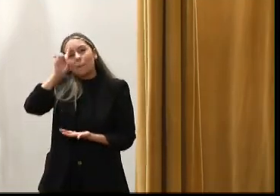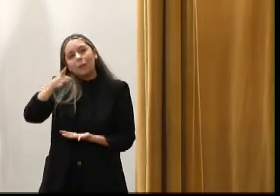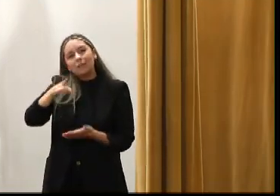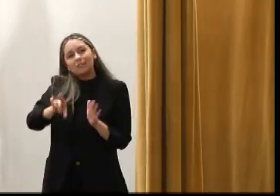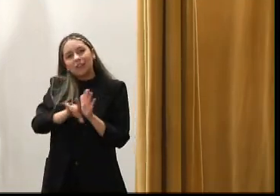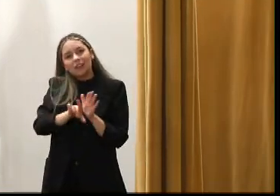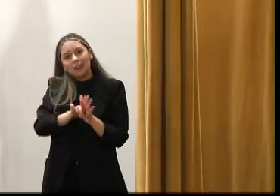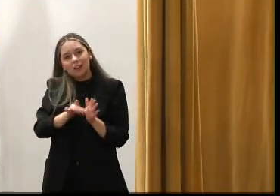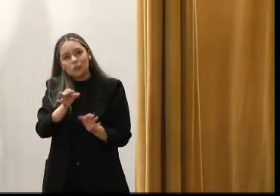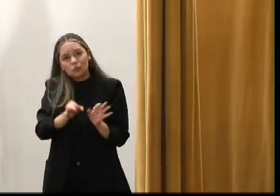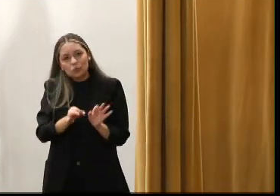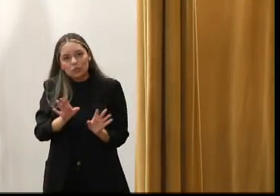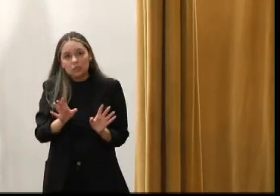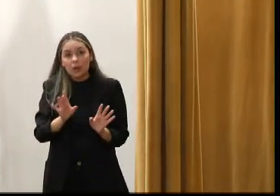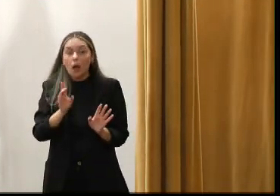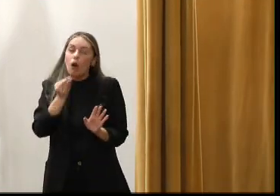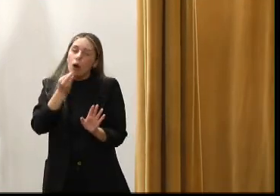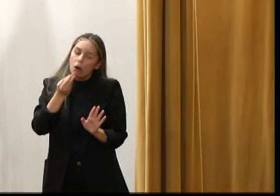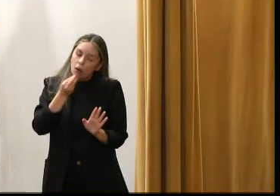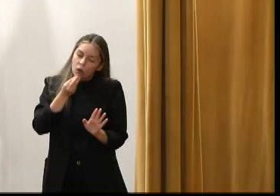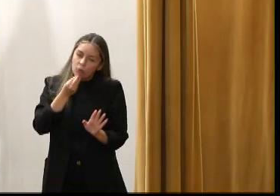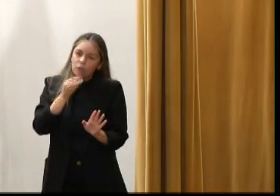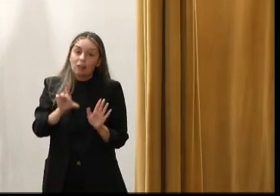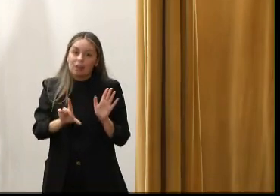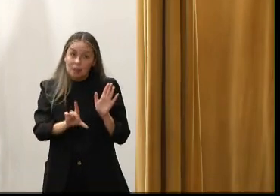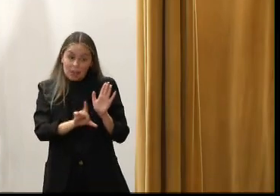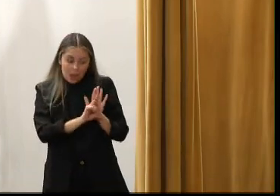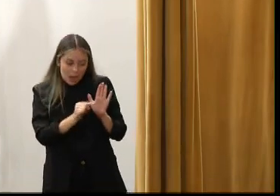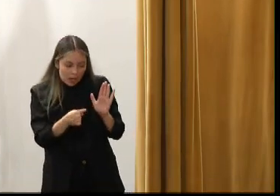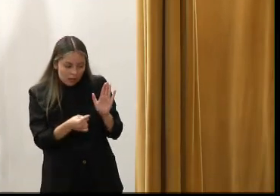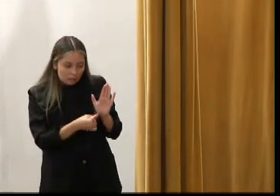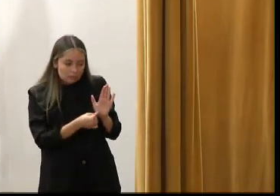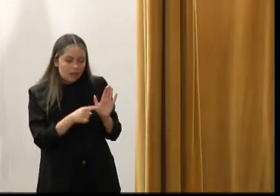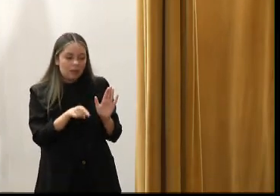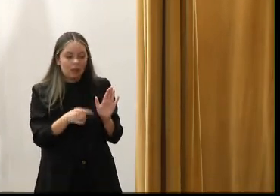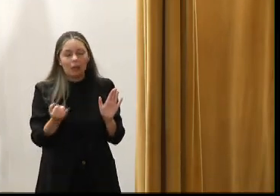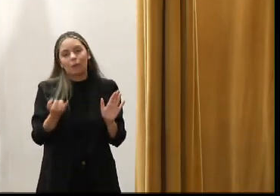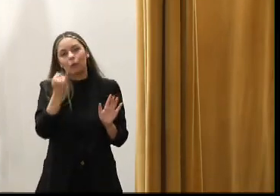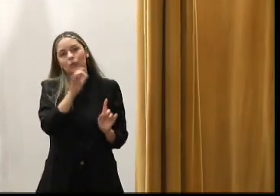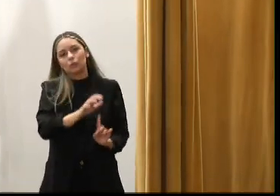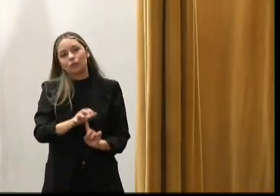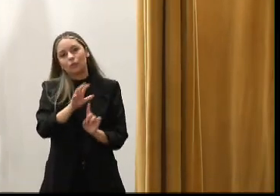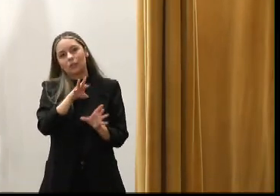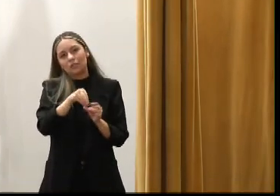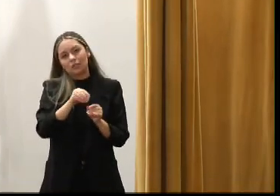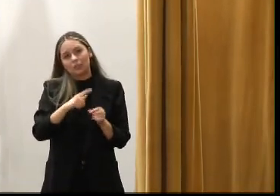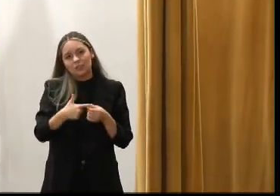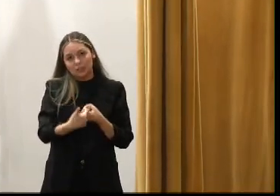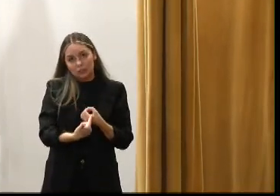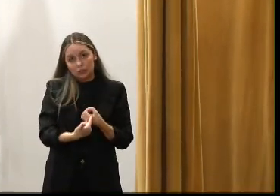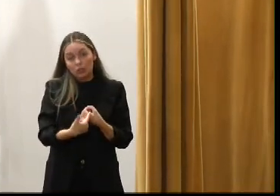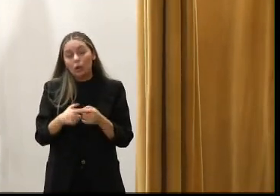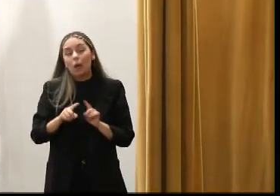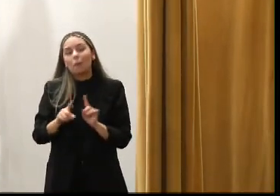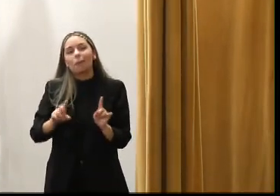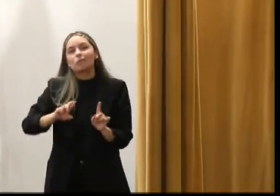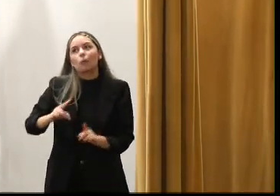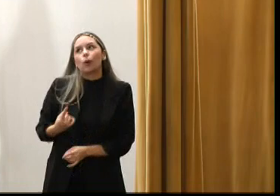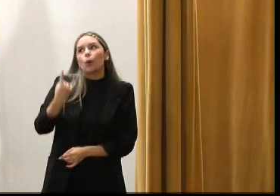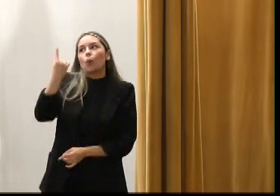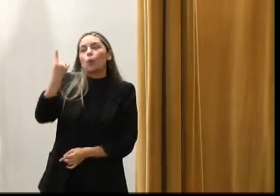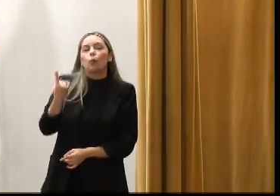judicial. É óbvio que a lei é um fator determinante nas cidades, mas ela não é a